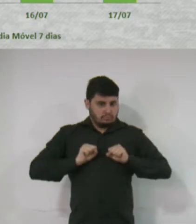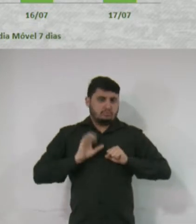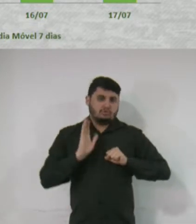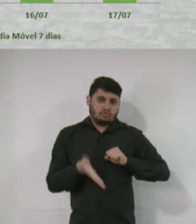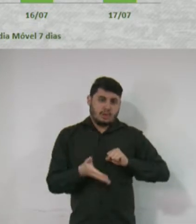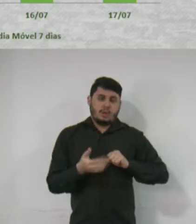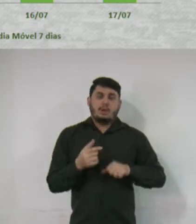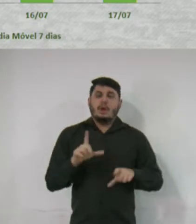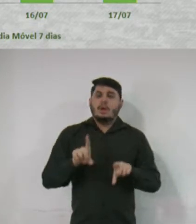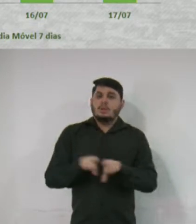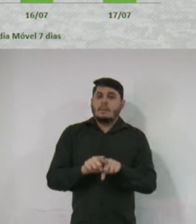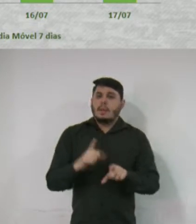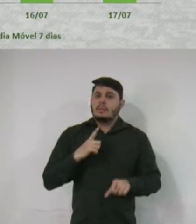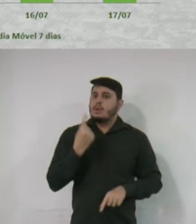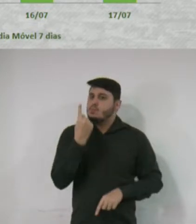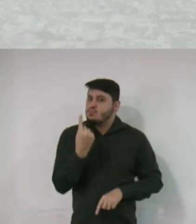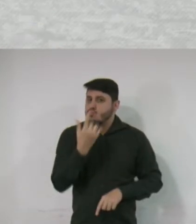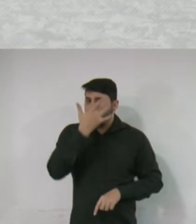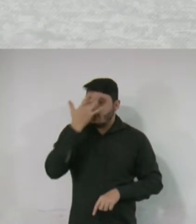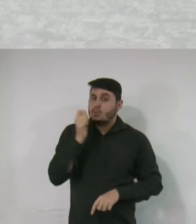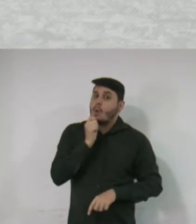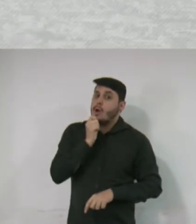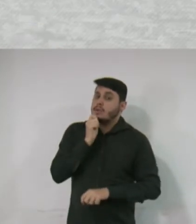que estão hoje nos nossos leitos.